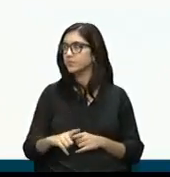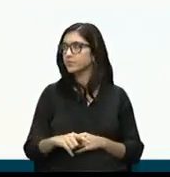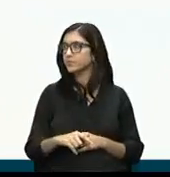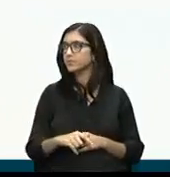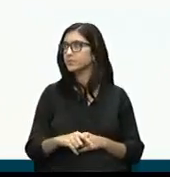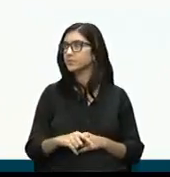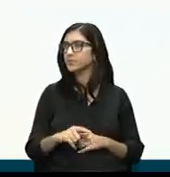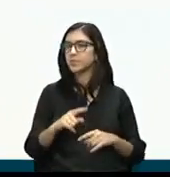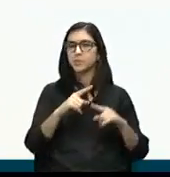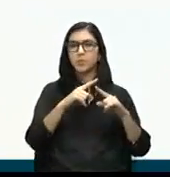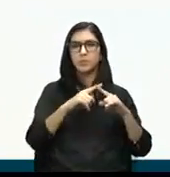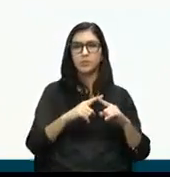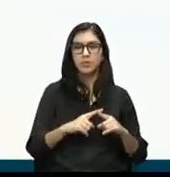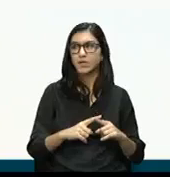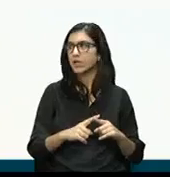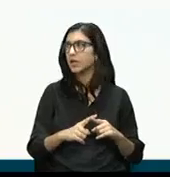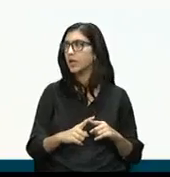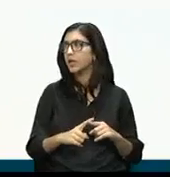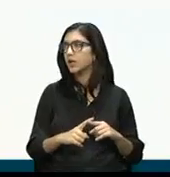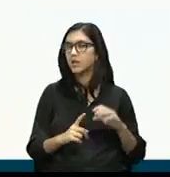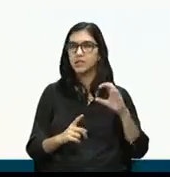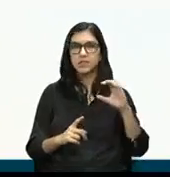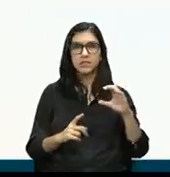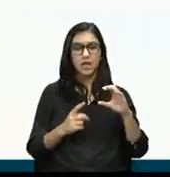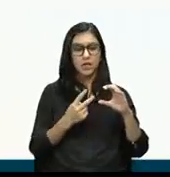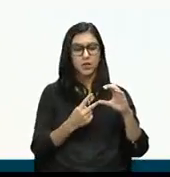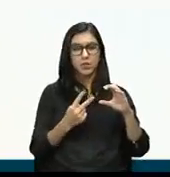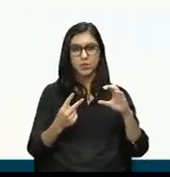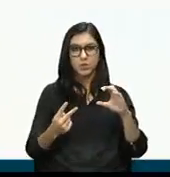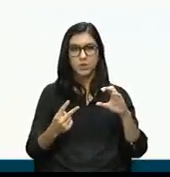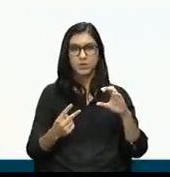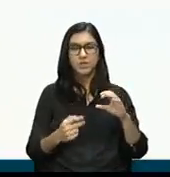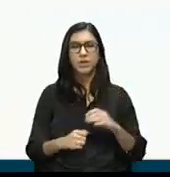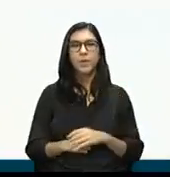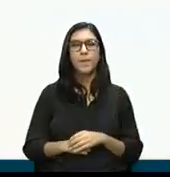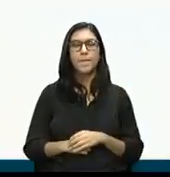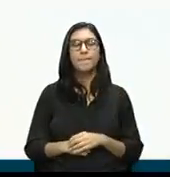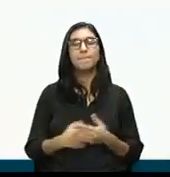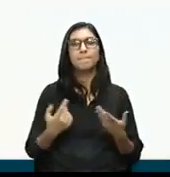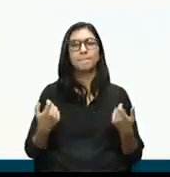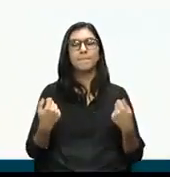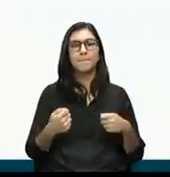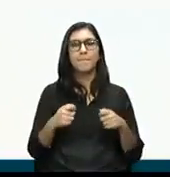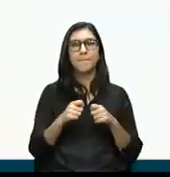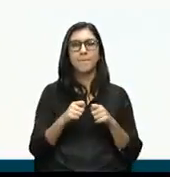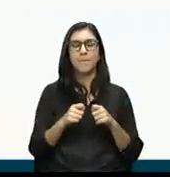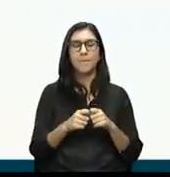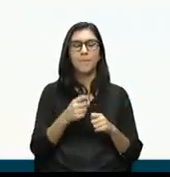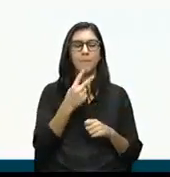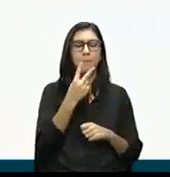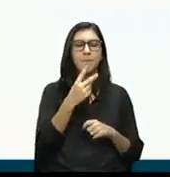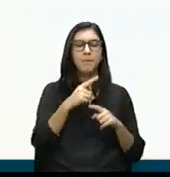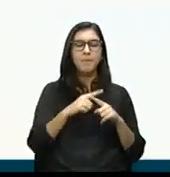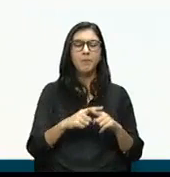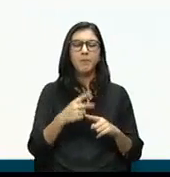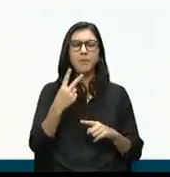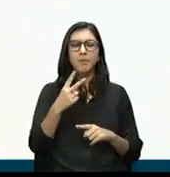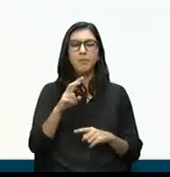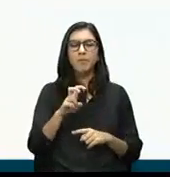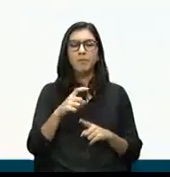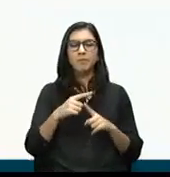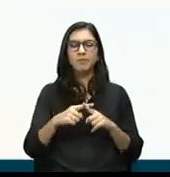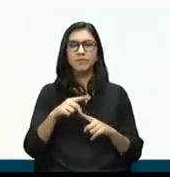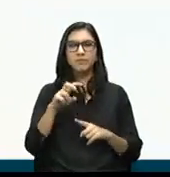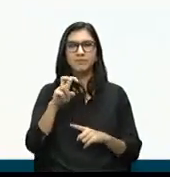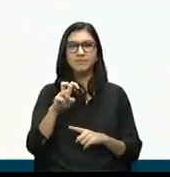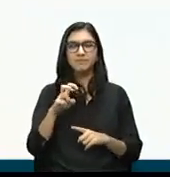que multiplicar. Não é o C22, segunda linha, segunda coluna? Então, vou ter que multiplicar 2 vezes 2, 5 vezes 5,